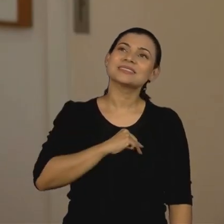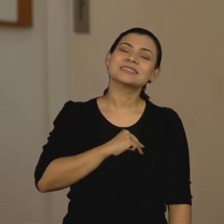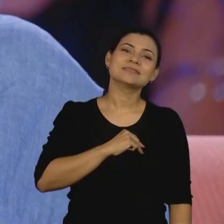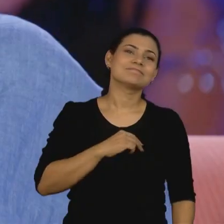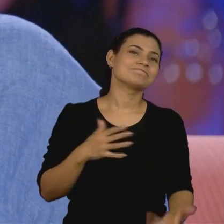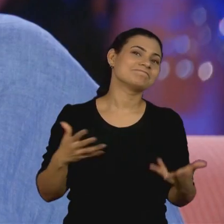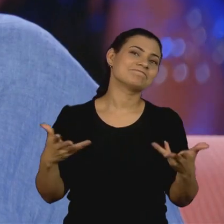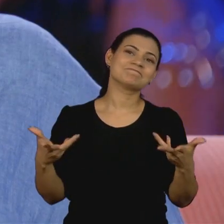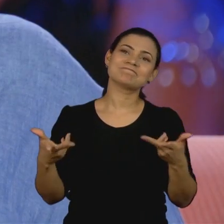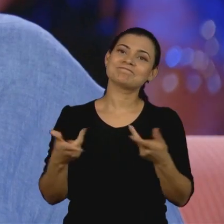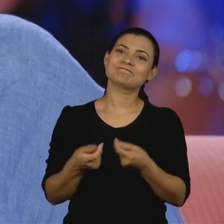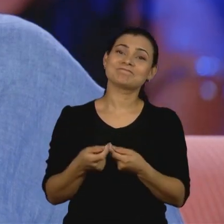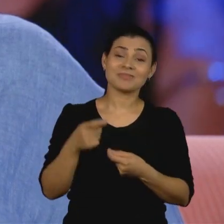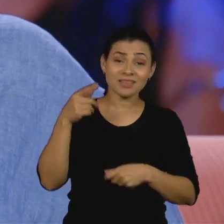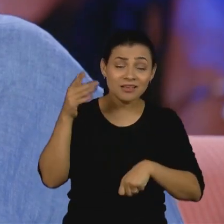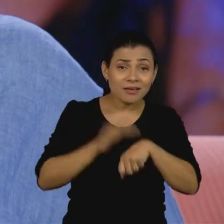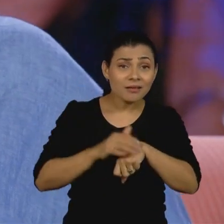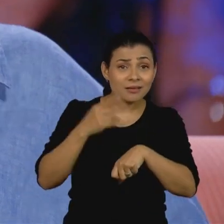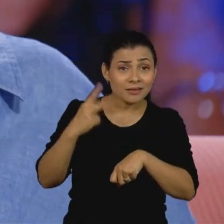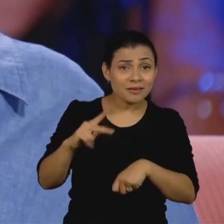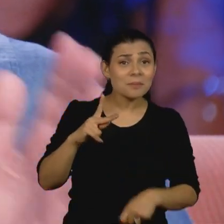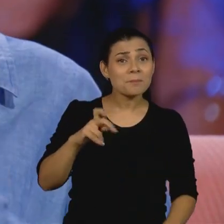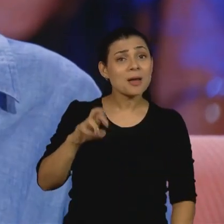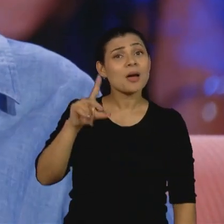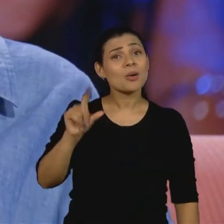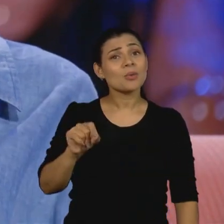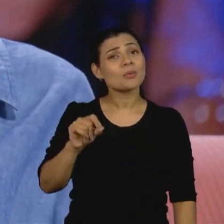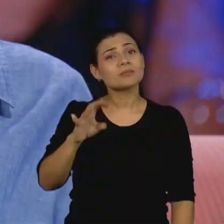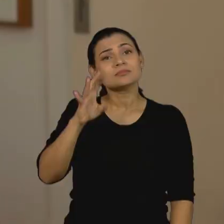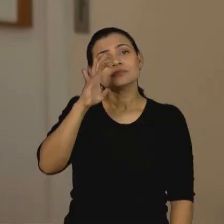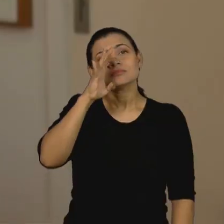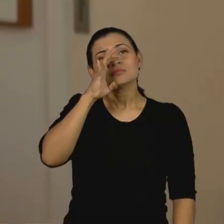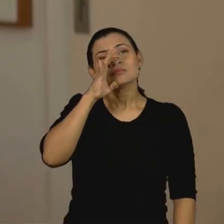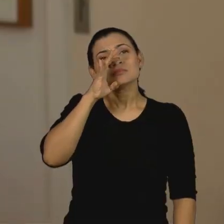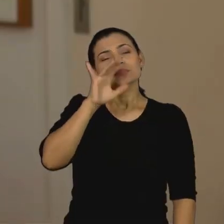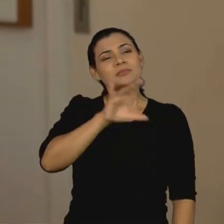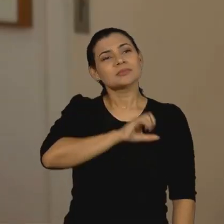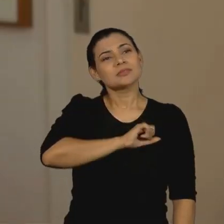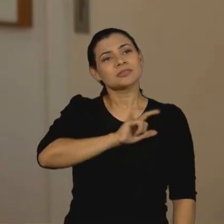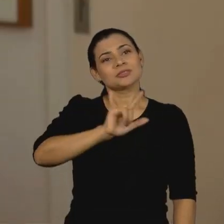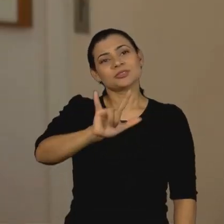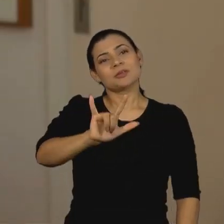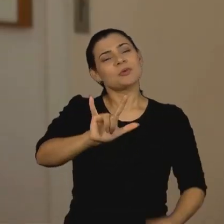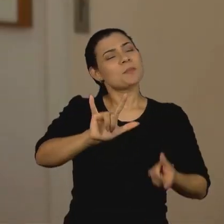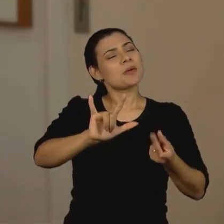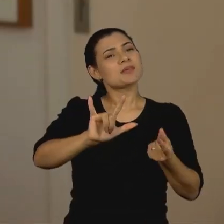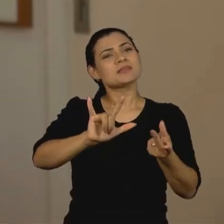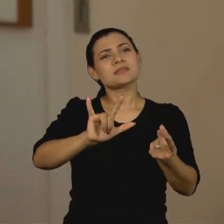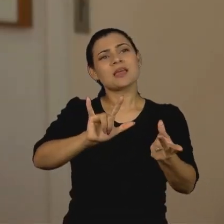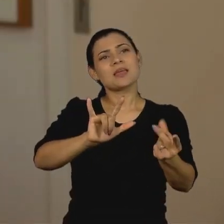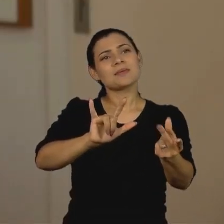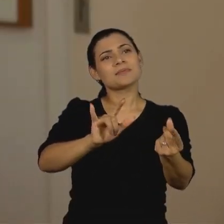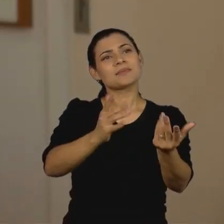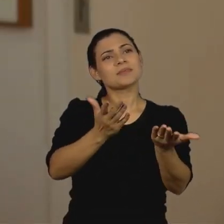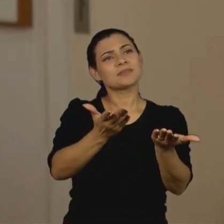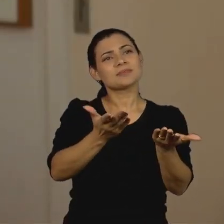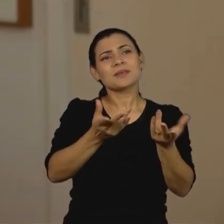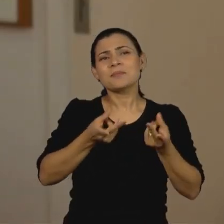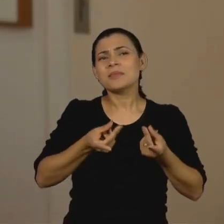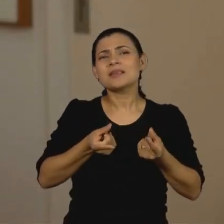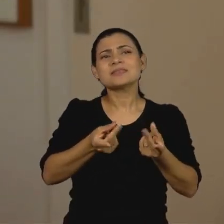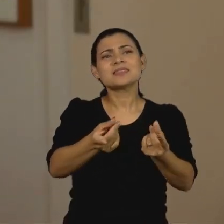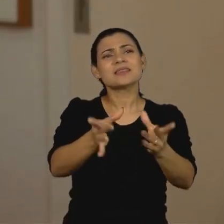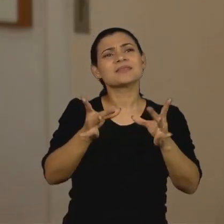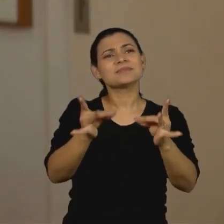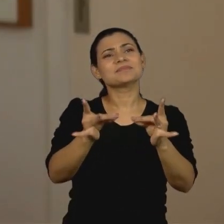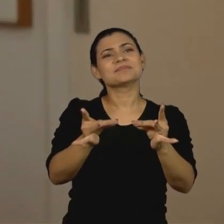ímpar. Paulo realmente é um cara, assim, admirável. Te amo eternamente, a vida inteira. Todas as vidas que a